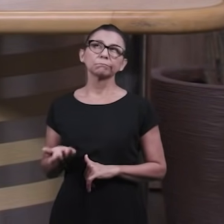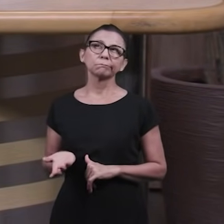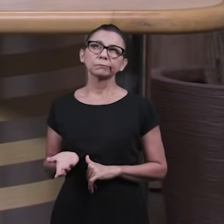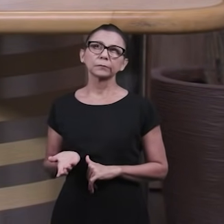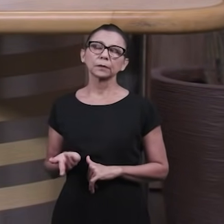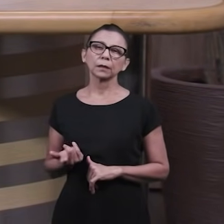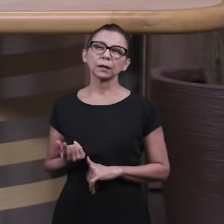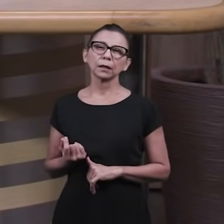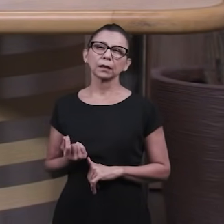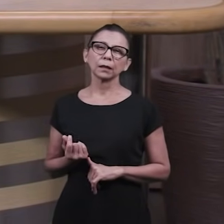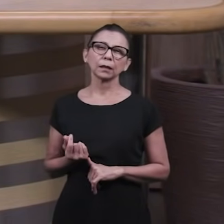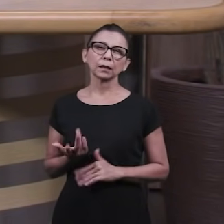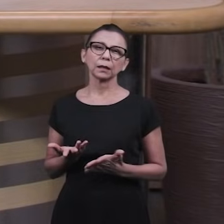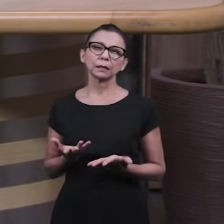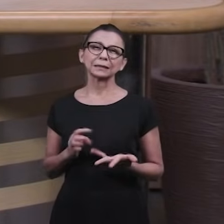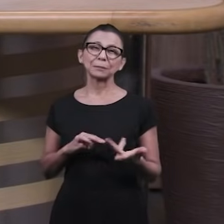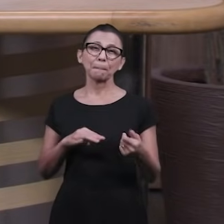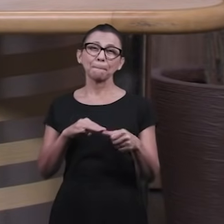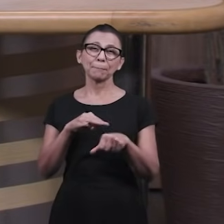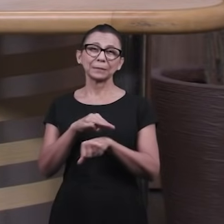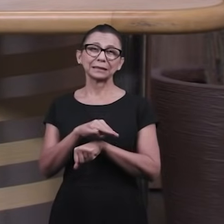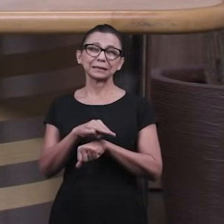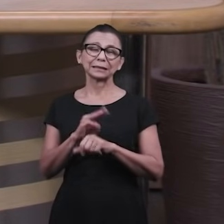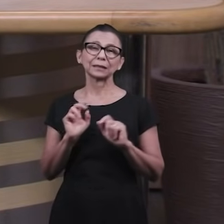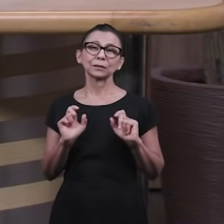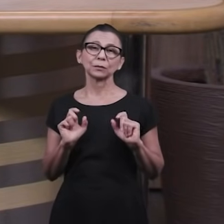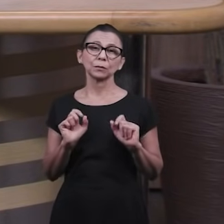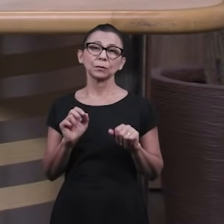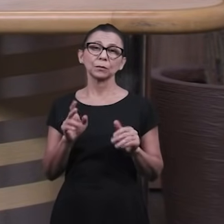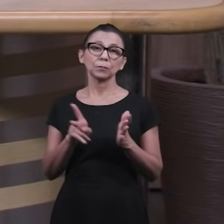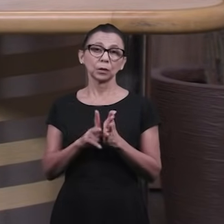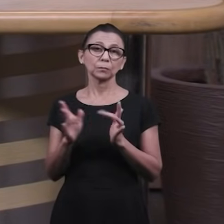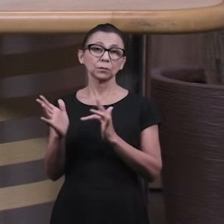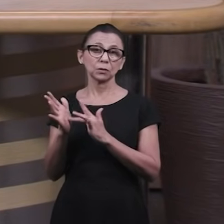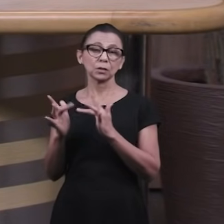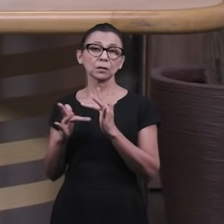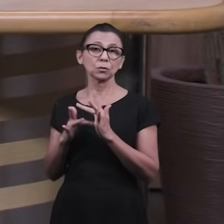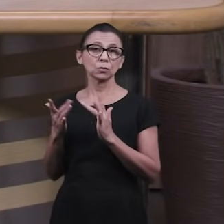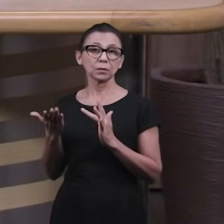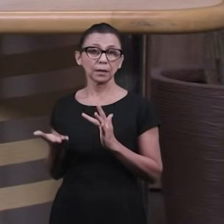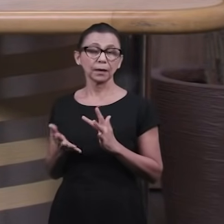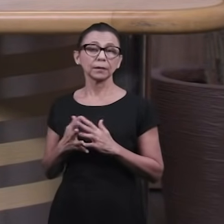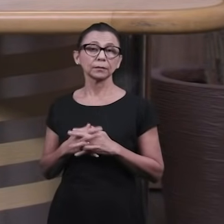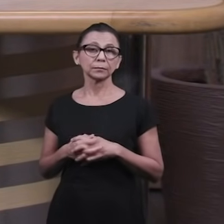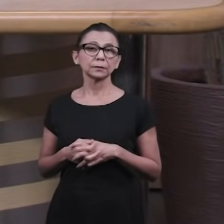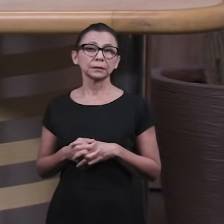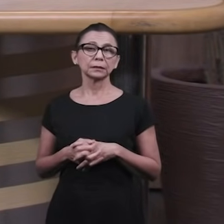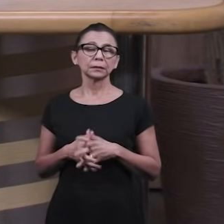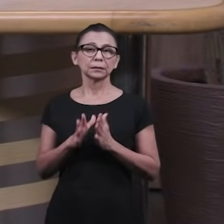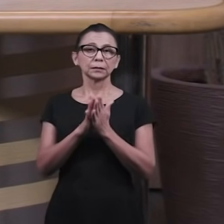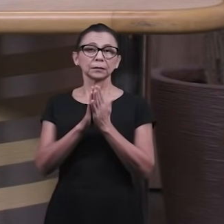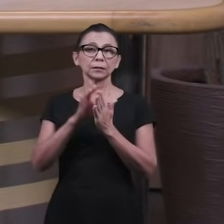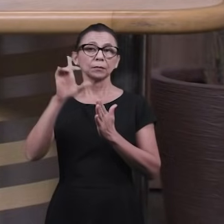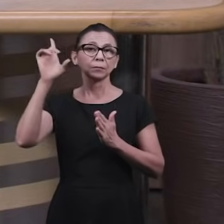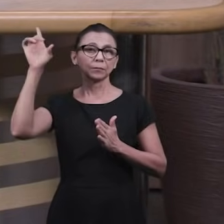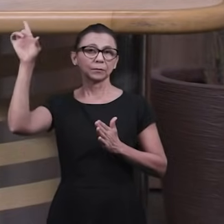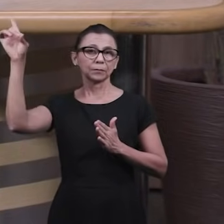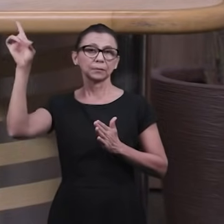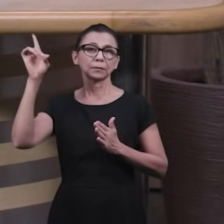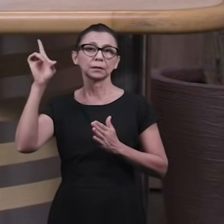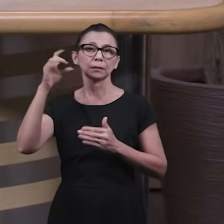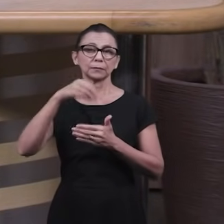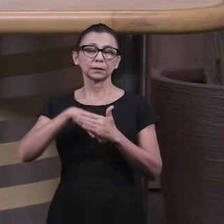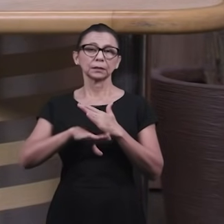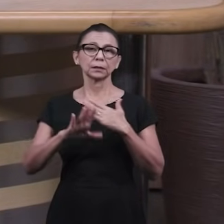Mas esse ministério, que é o ministério de quê? É o ministério de Jesus. É o ministério da palavra. Ele